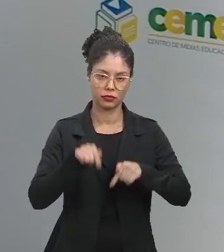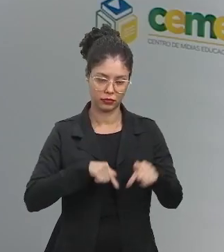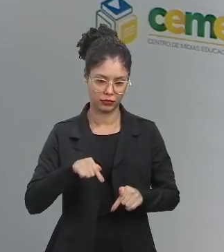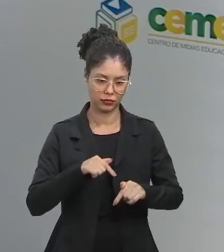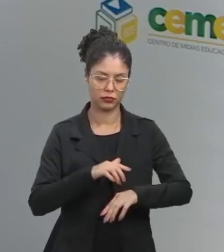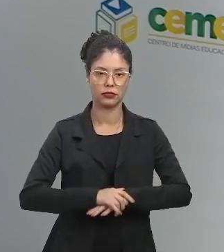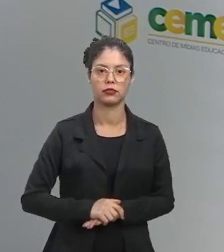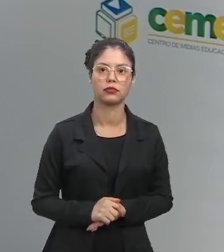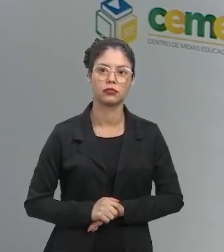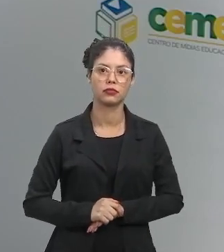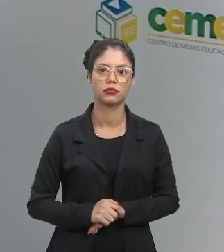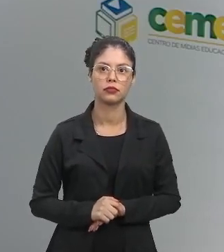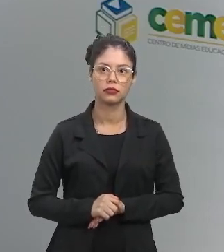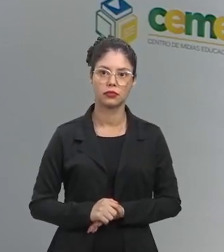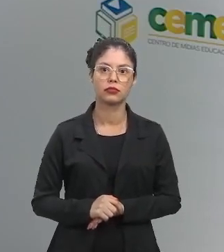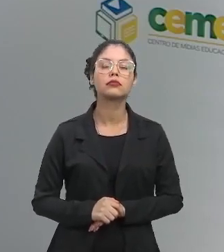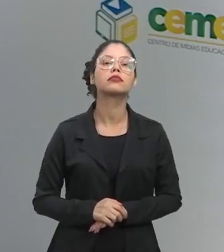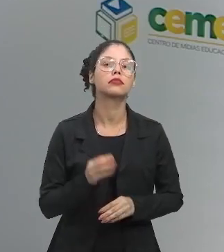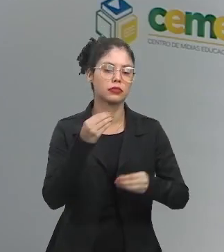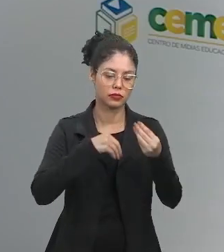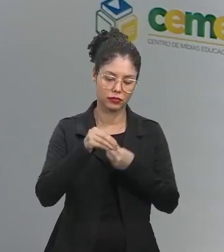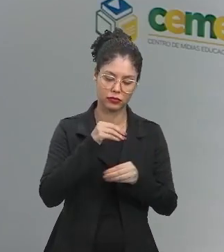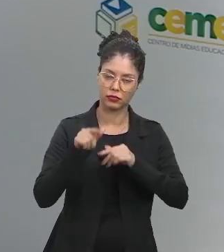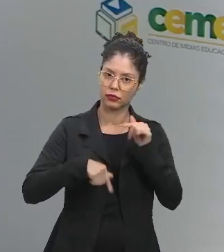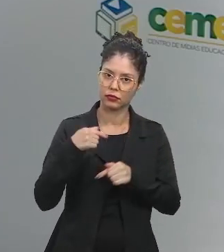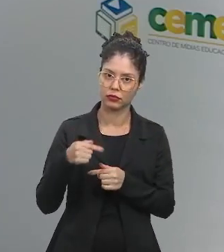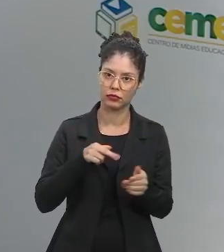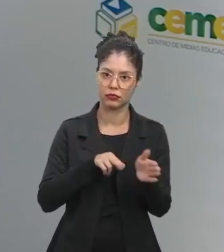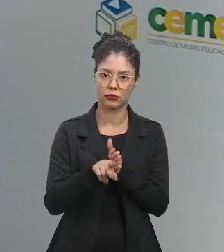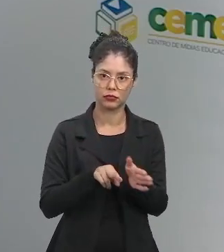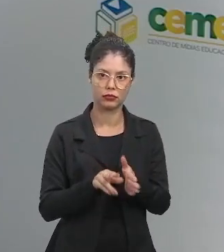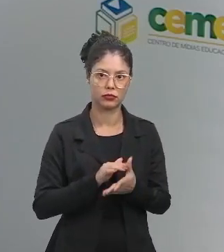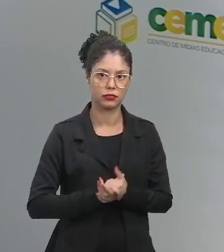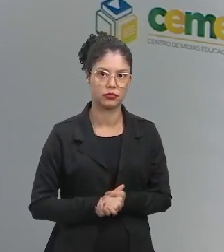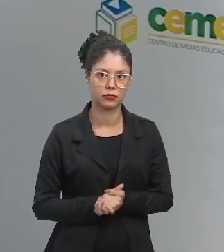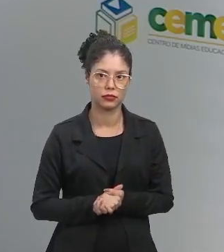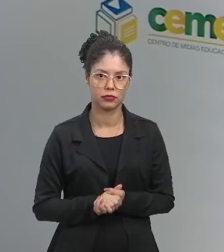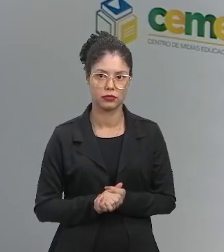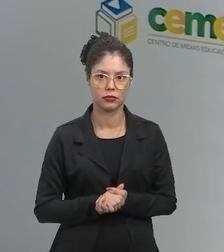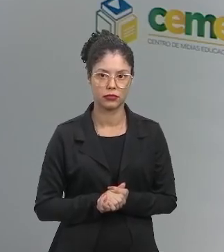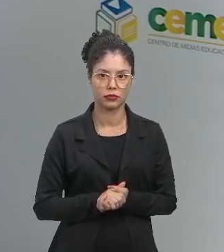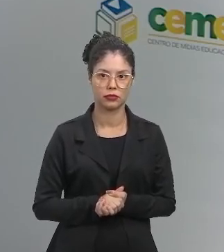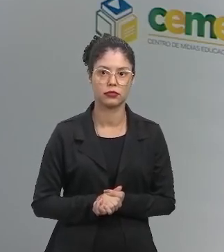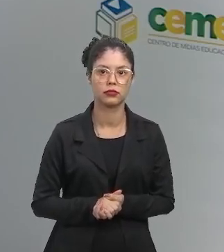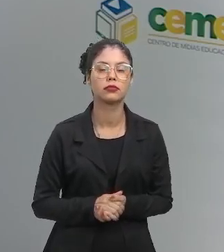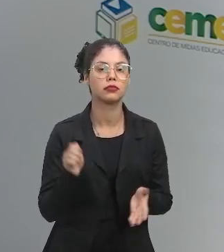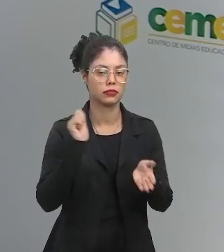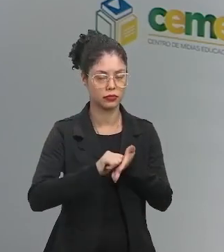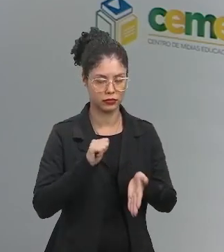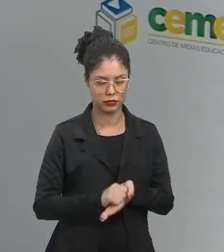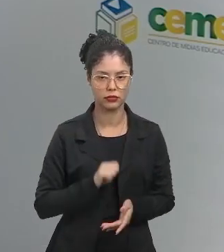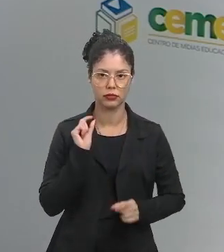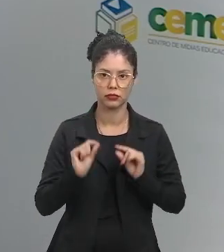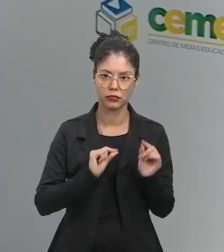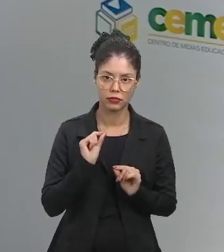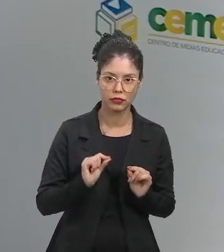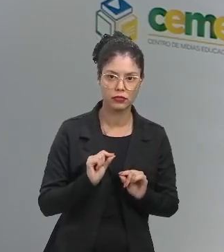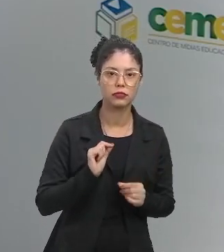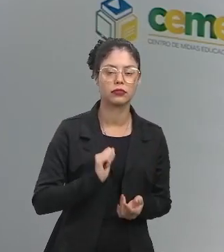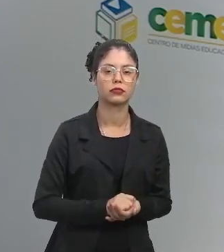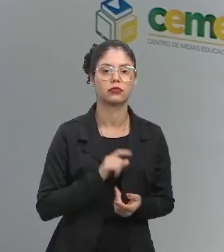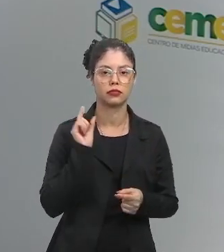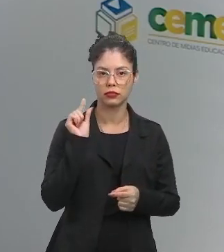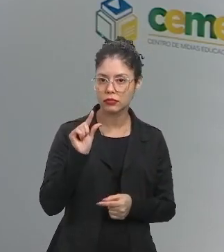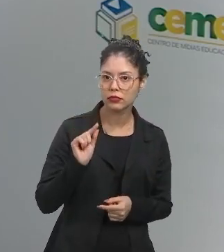vocês. A bioquímica é a mistura da química com biologia. Eu vou, então, descrever um pouquinho